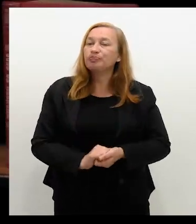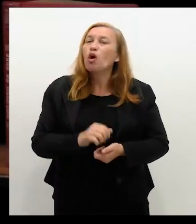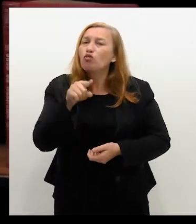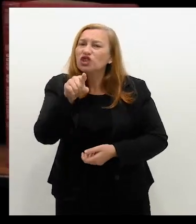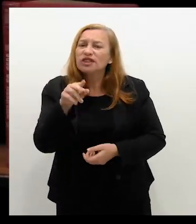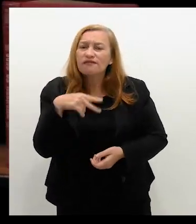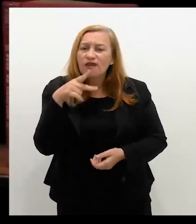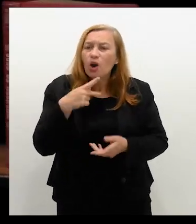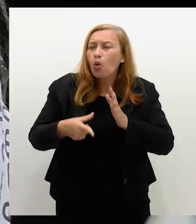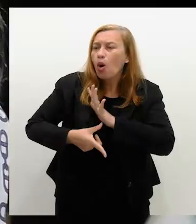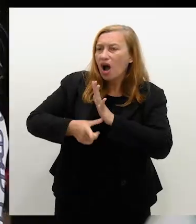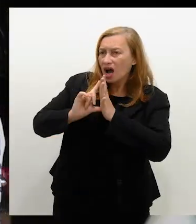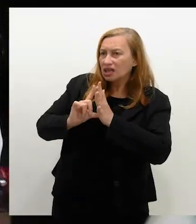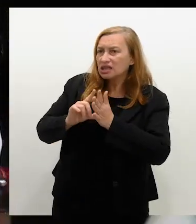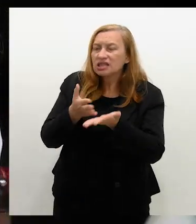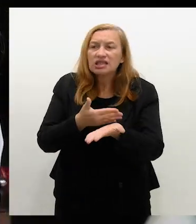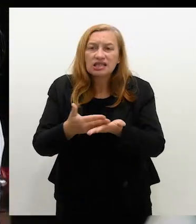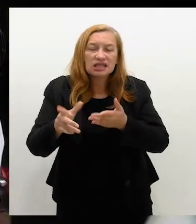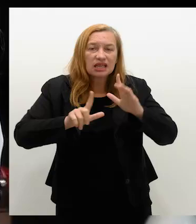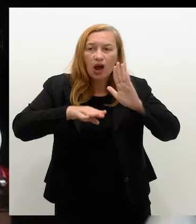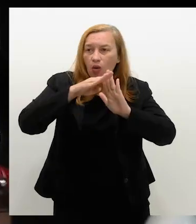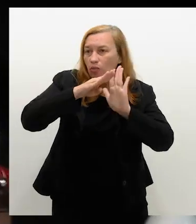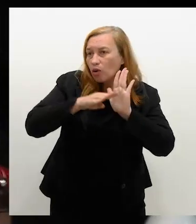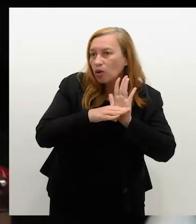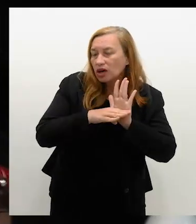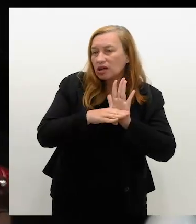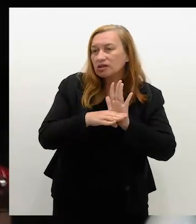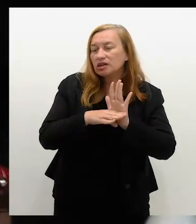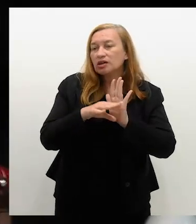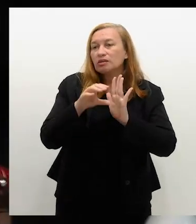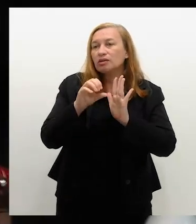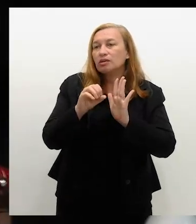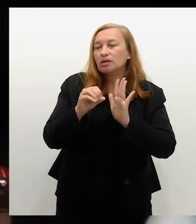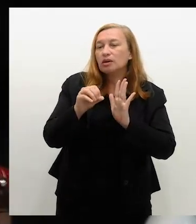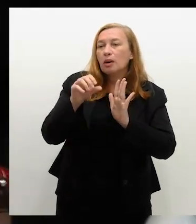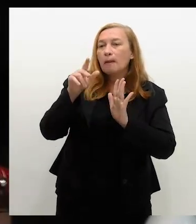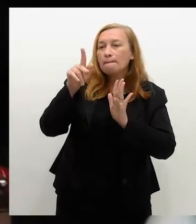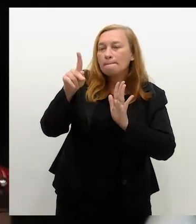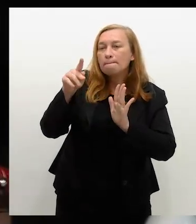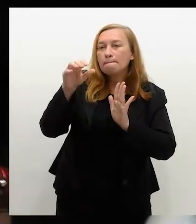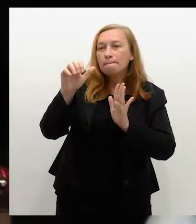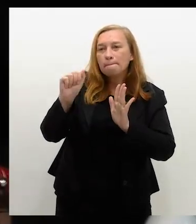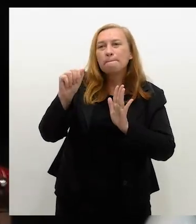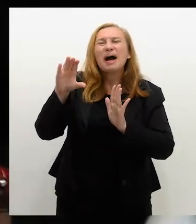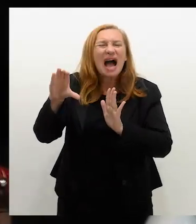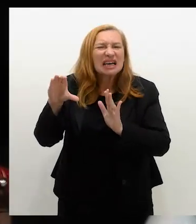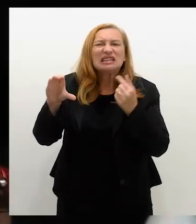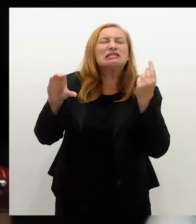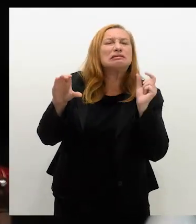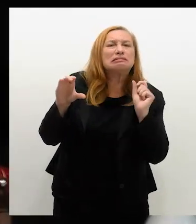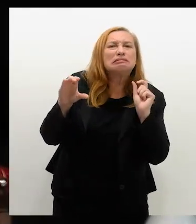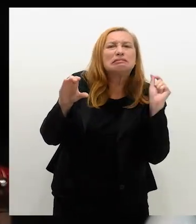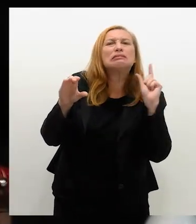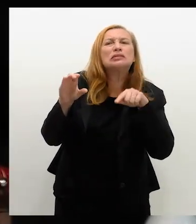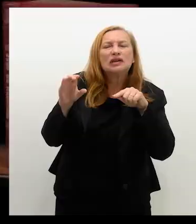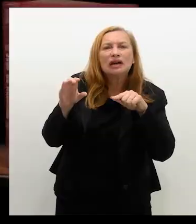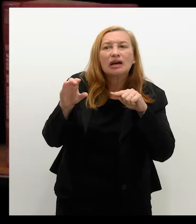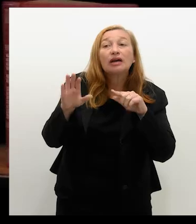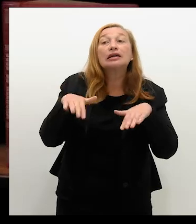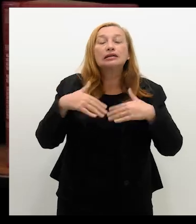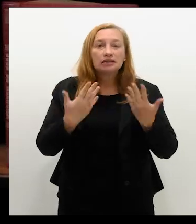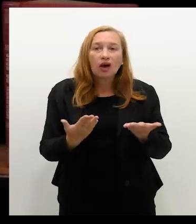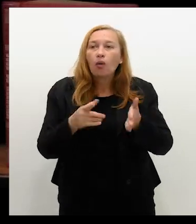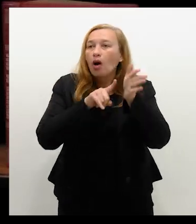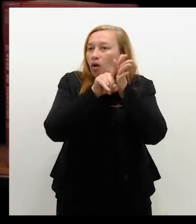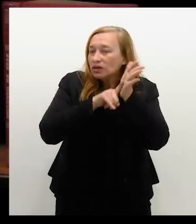Você mencionou, antes de começar o programa, sobre uma sopa de letrinhas, o PAC. Do que se trata o PAC, doutora? Então, o